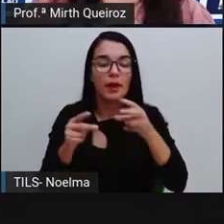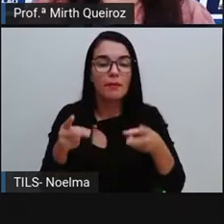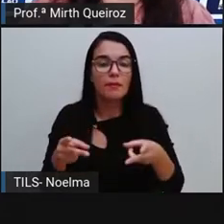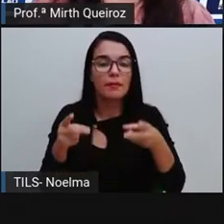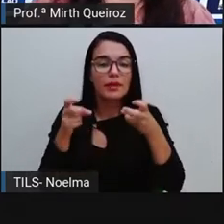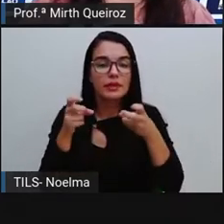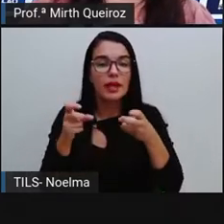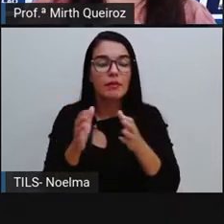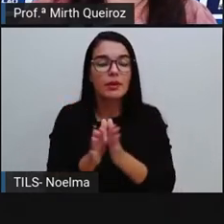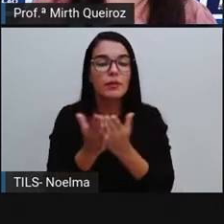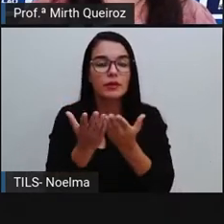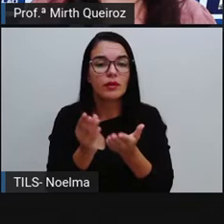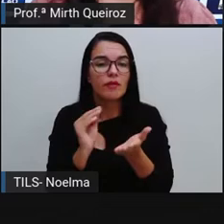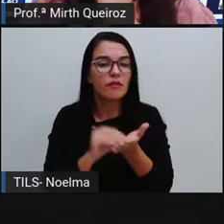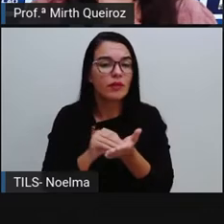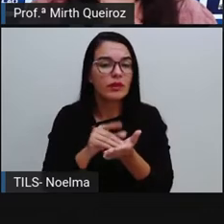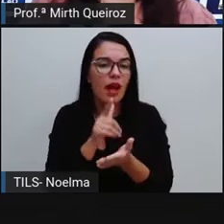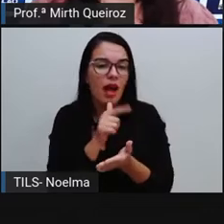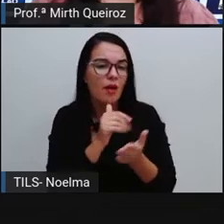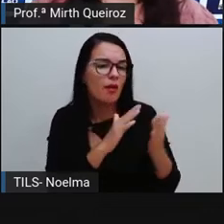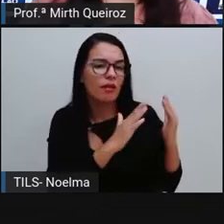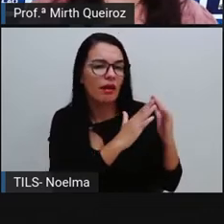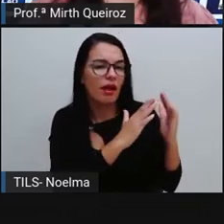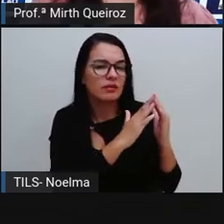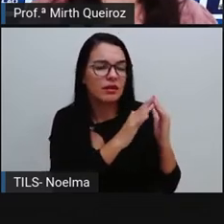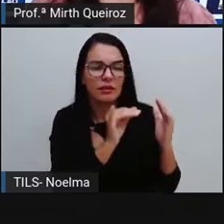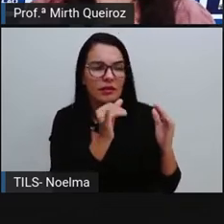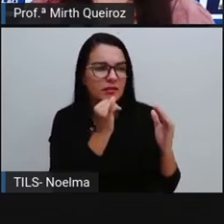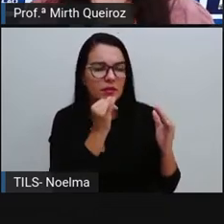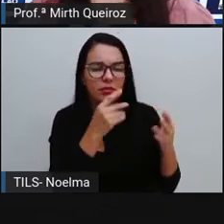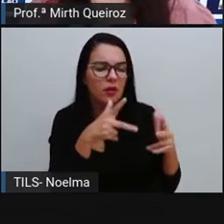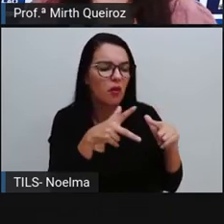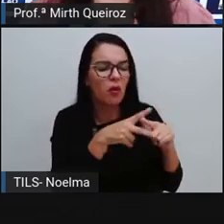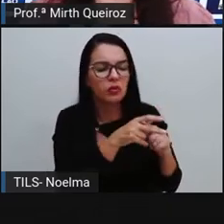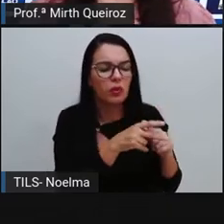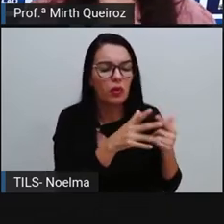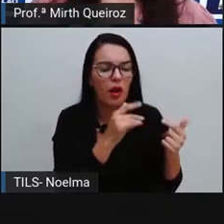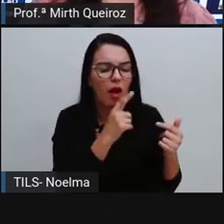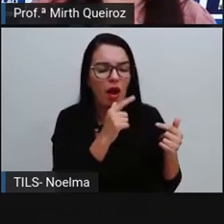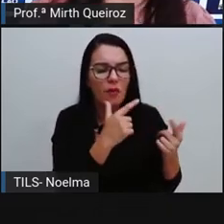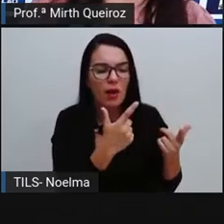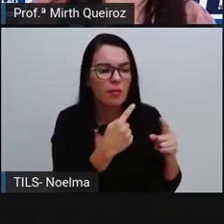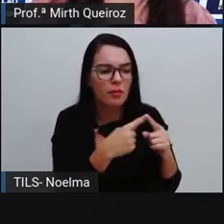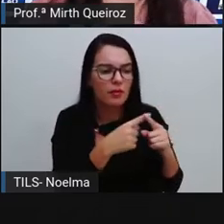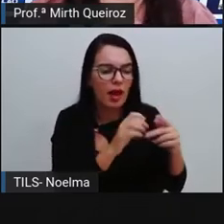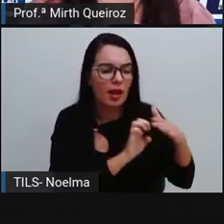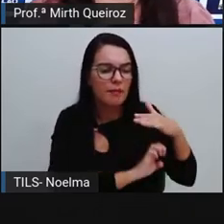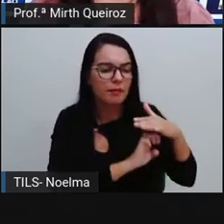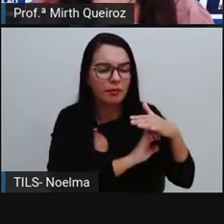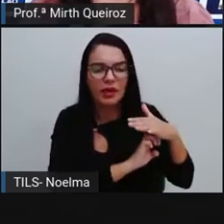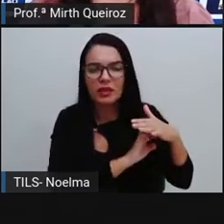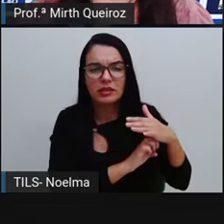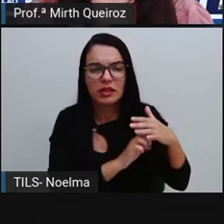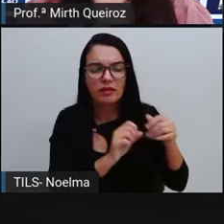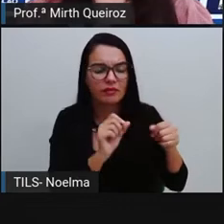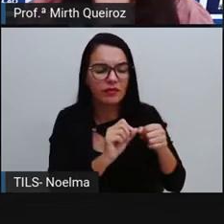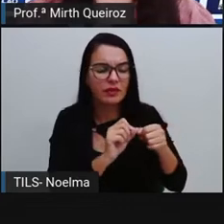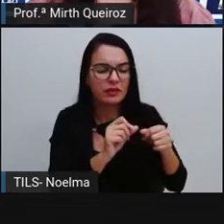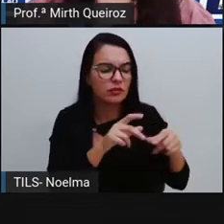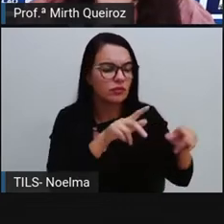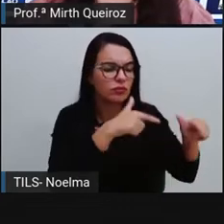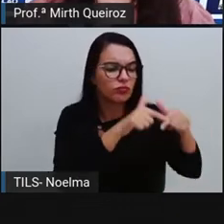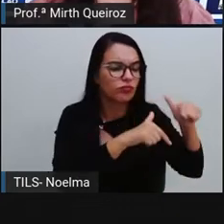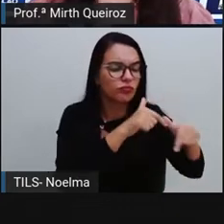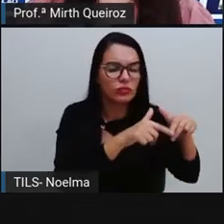casa da gente, né? Quando há uma interrupção aí da Embasa por conta de algum probleminha, a gente